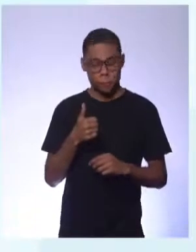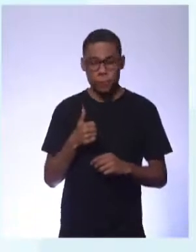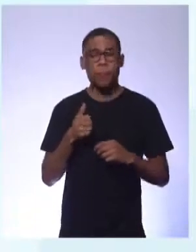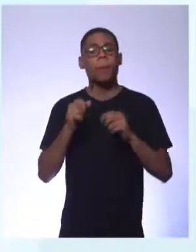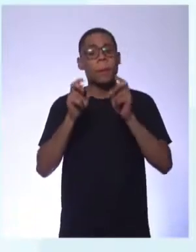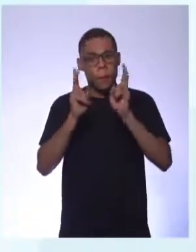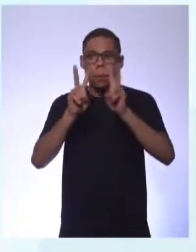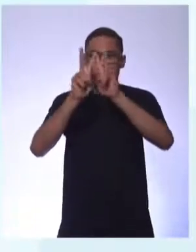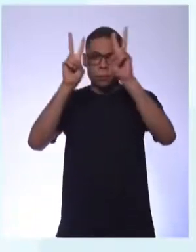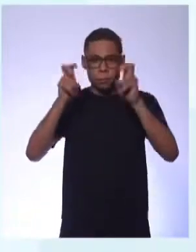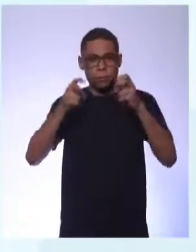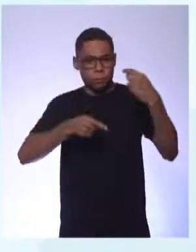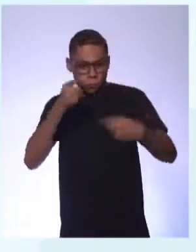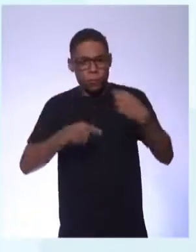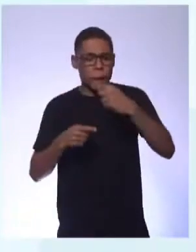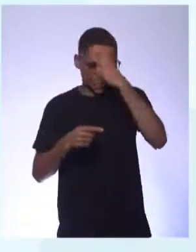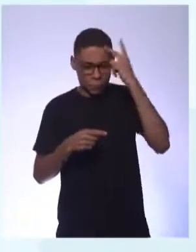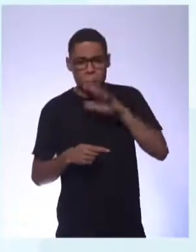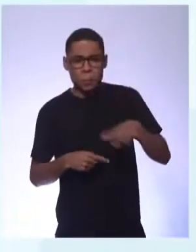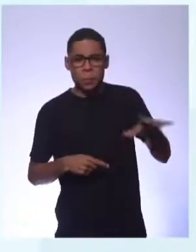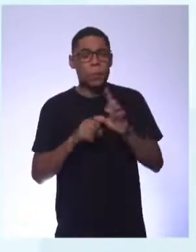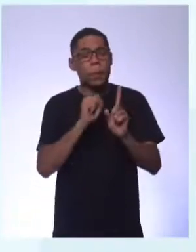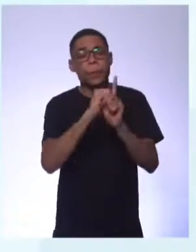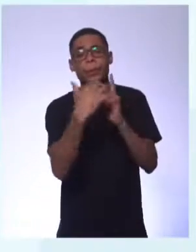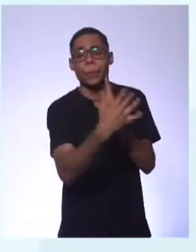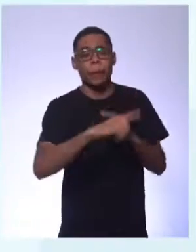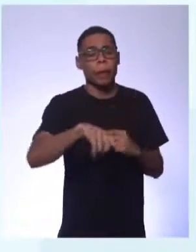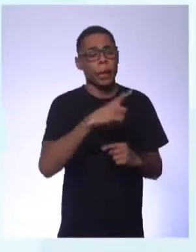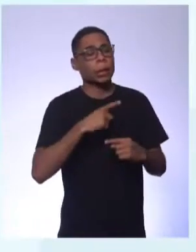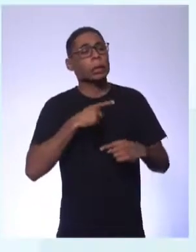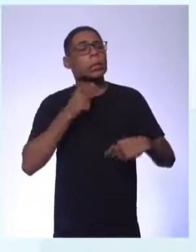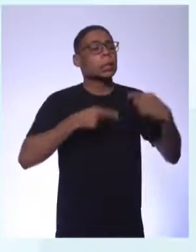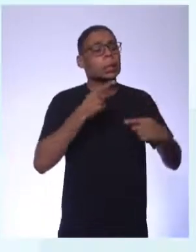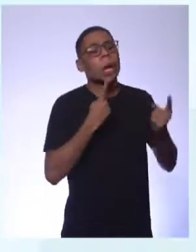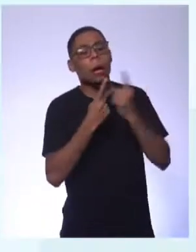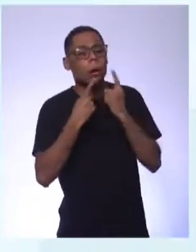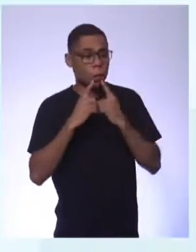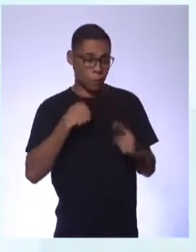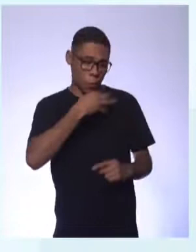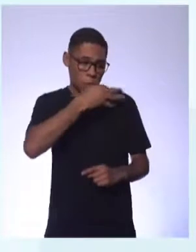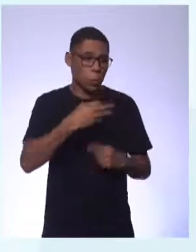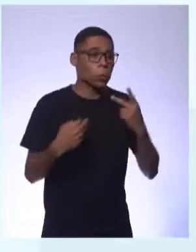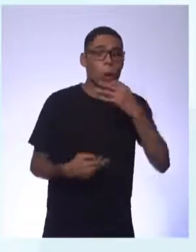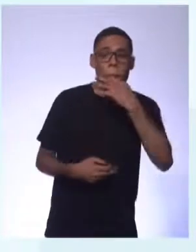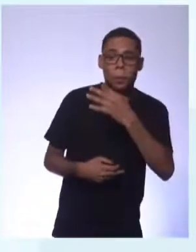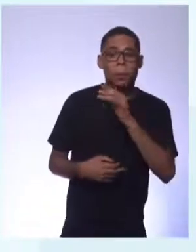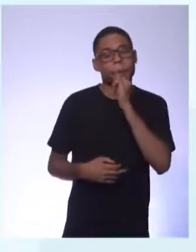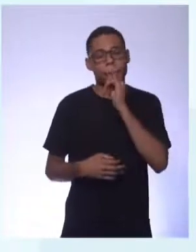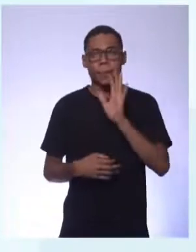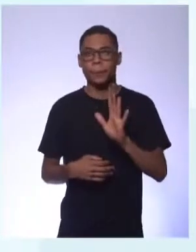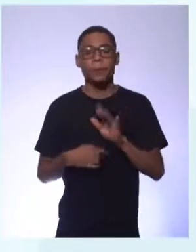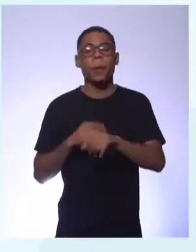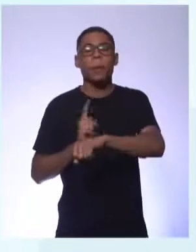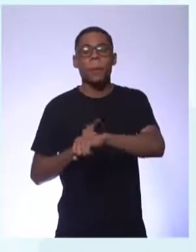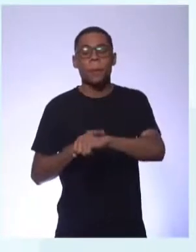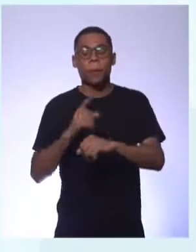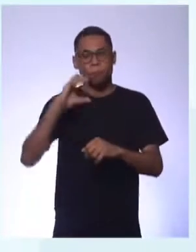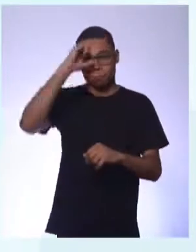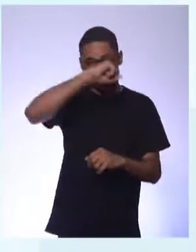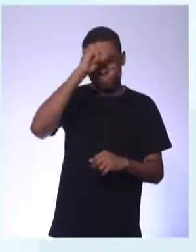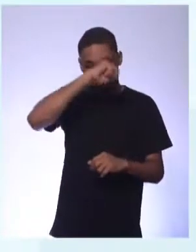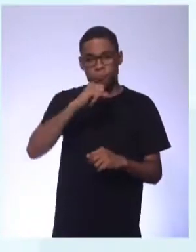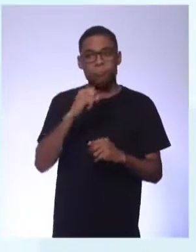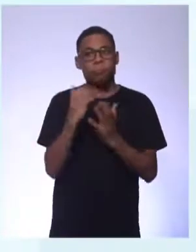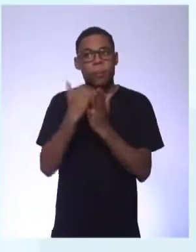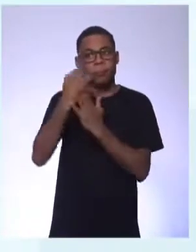momentos dinâmicos da sociedade que permitem, por meio de debates e artigos de opinião, por exemplo, momentos de aprendizado